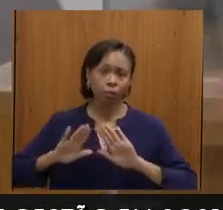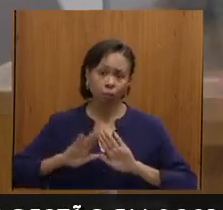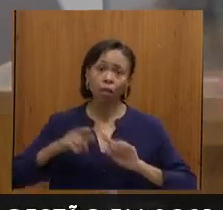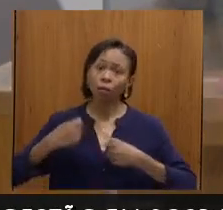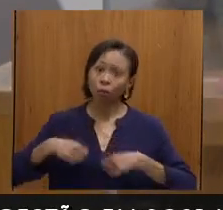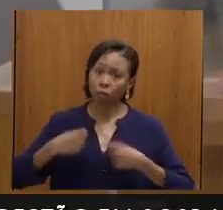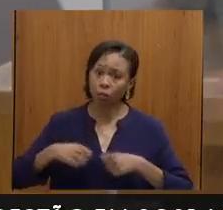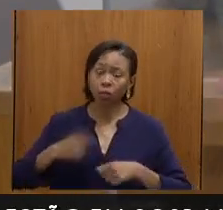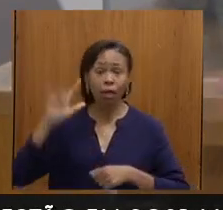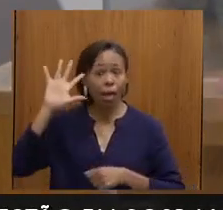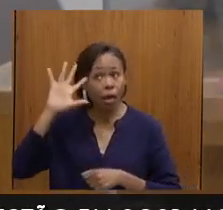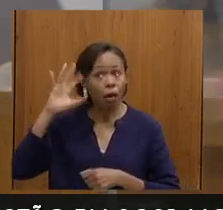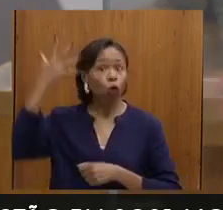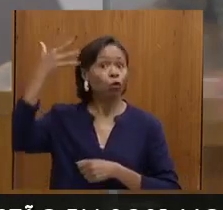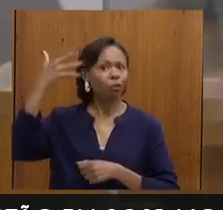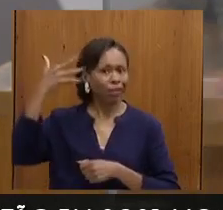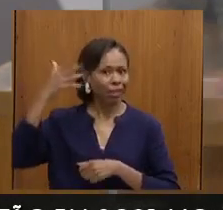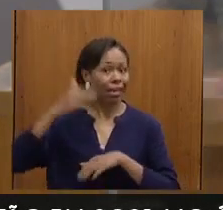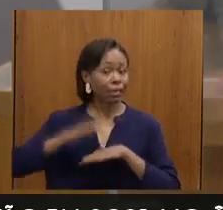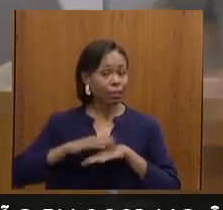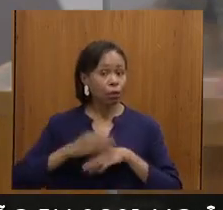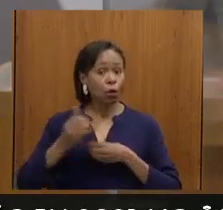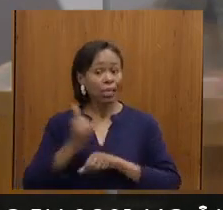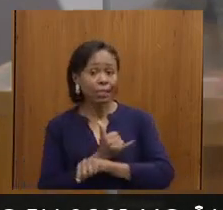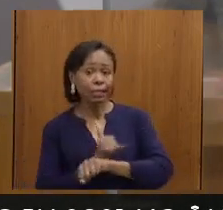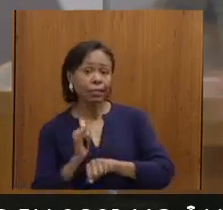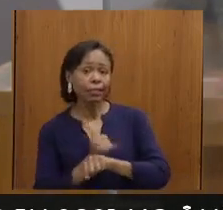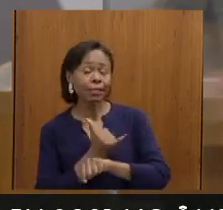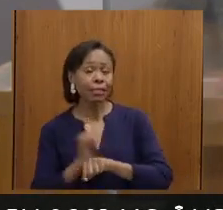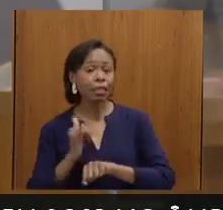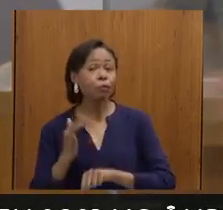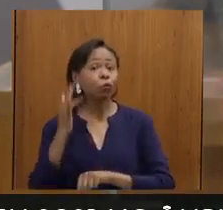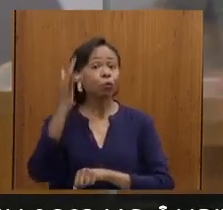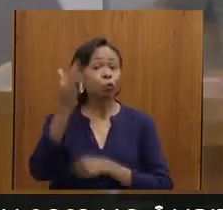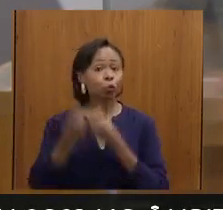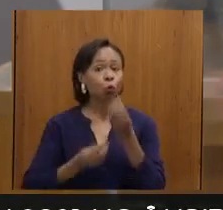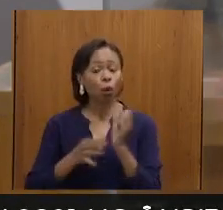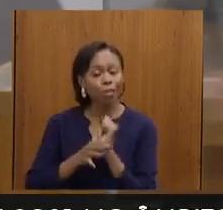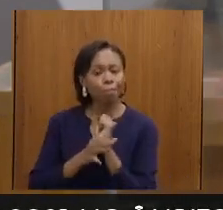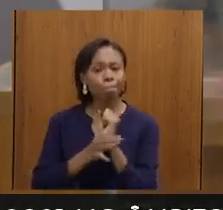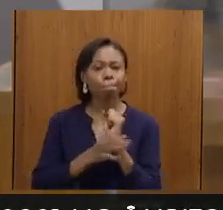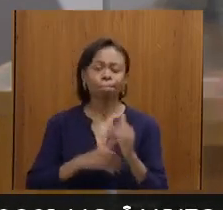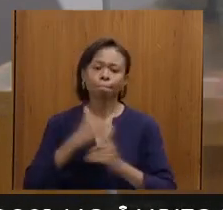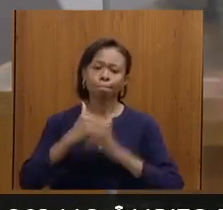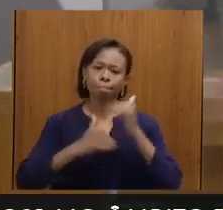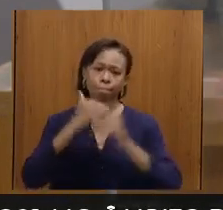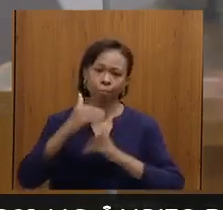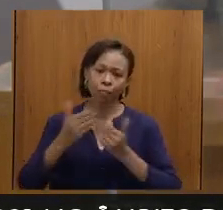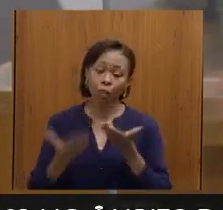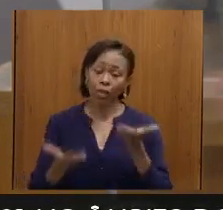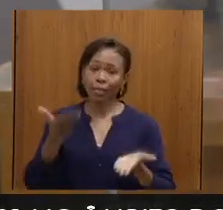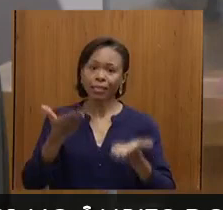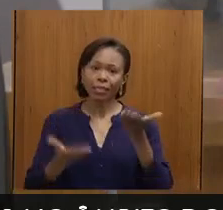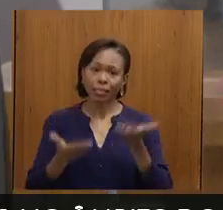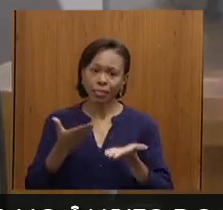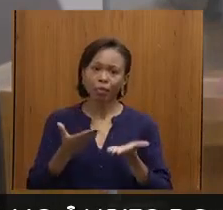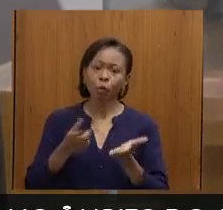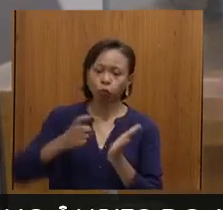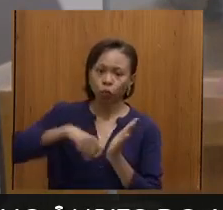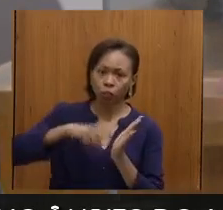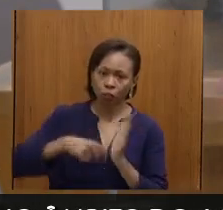construímos o nosso caminho, a nossa saída para o futuro de sustentabilidade, para o desenvolvimento e equilíbrio fiscal do nosso Estado.